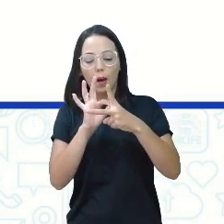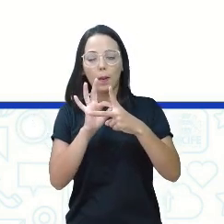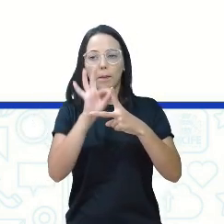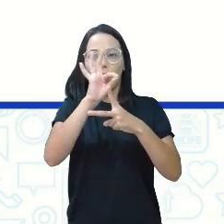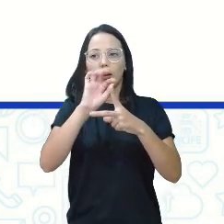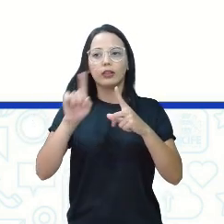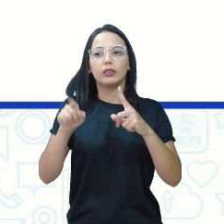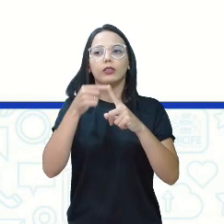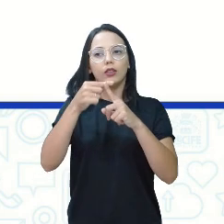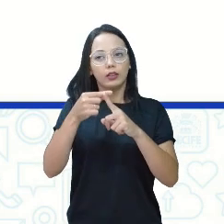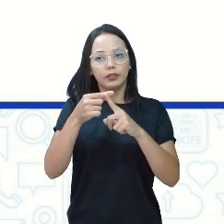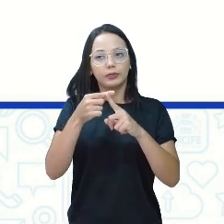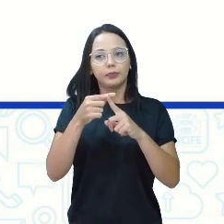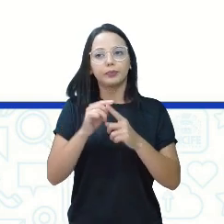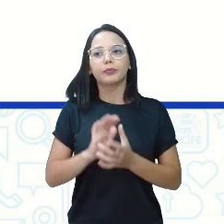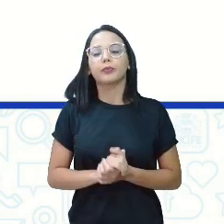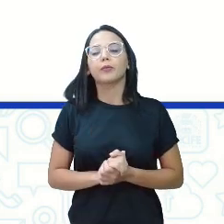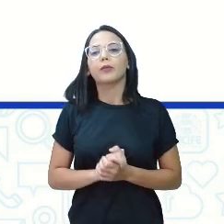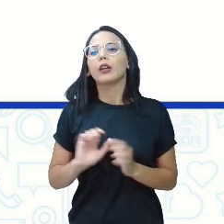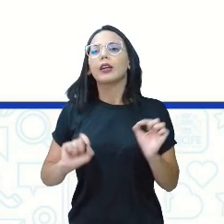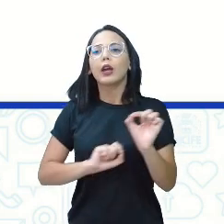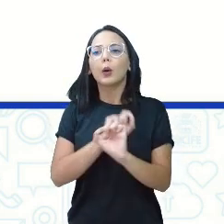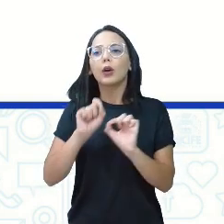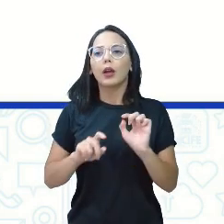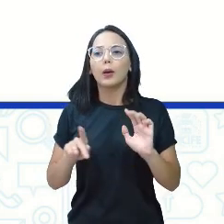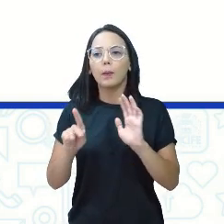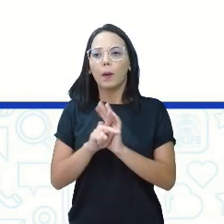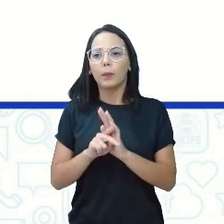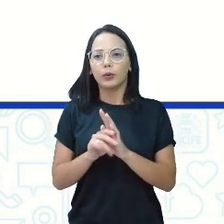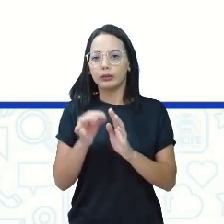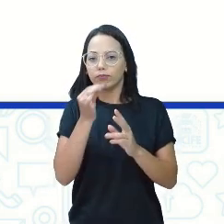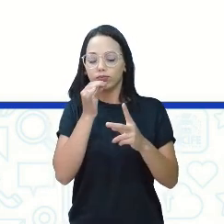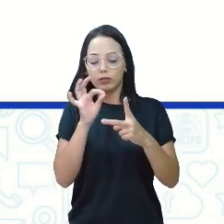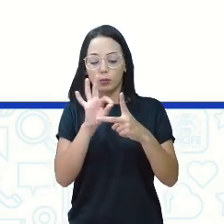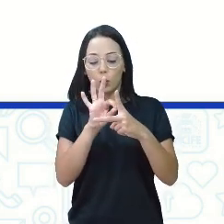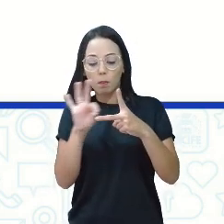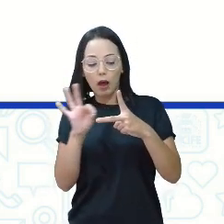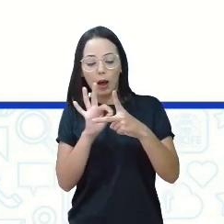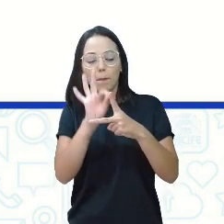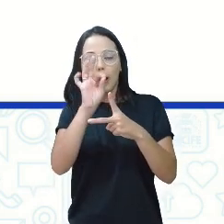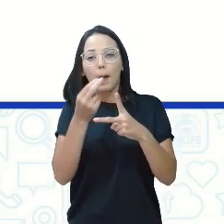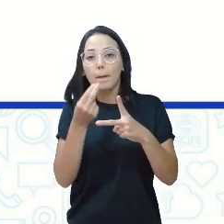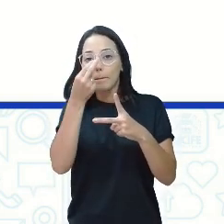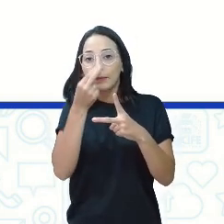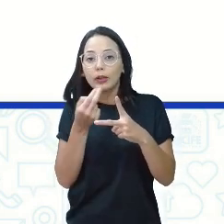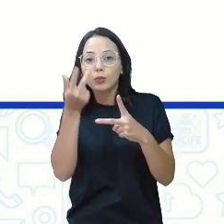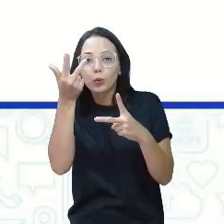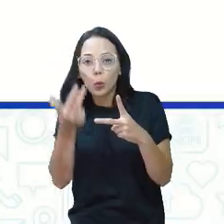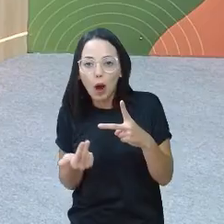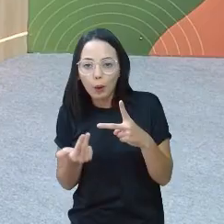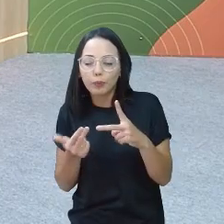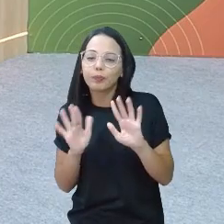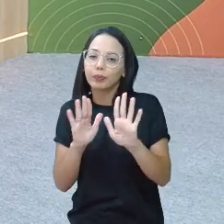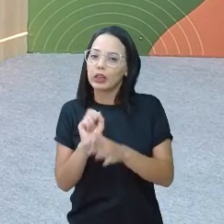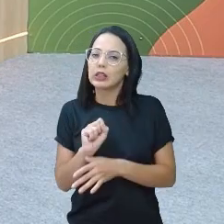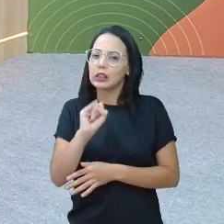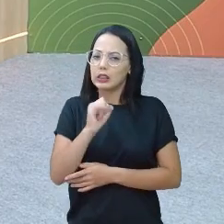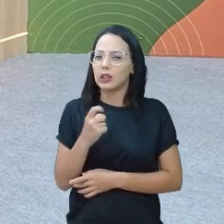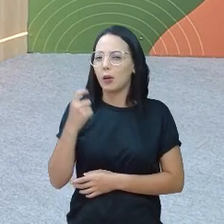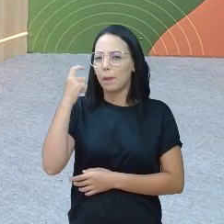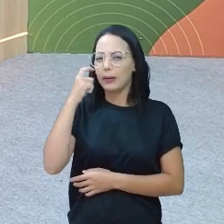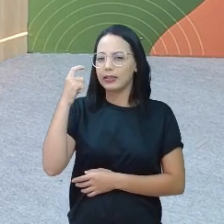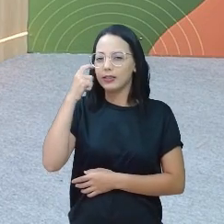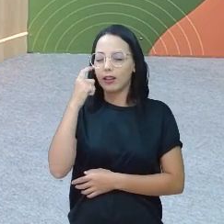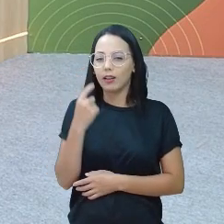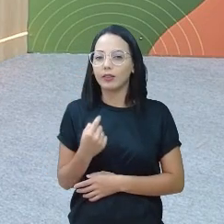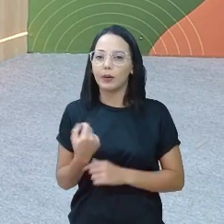sem querer, que nesse caso são lados com a mesma medida. Então, se a gente pensar direitinho,